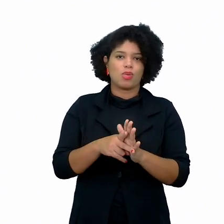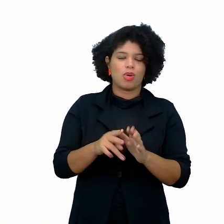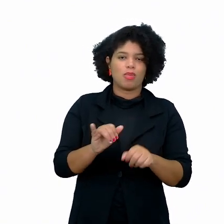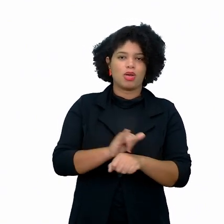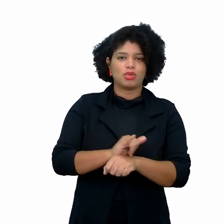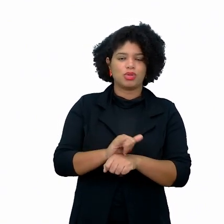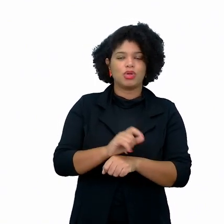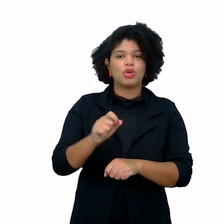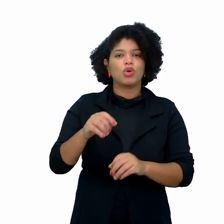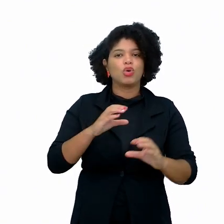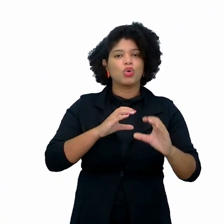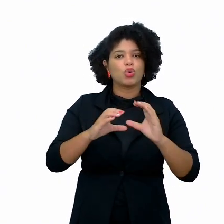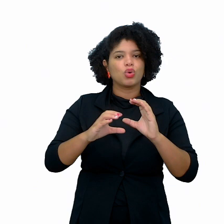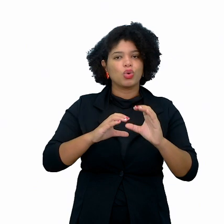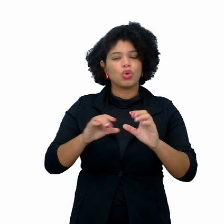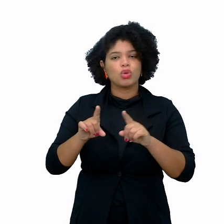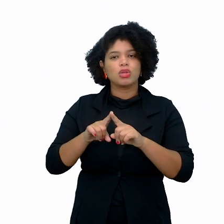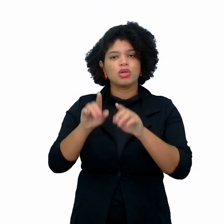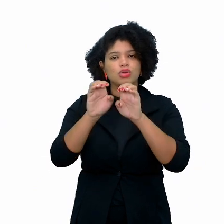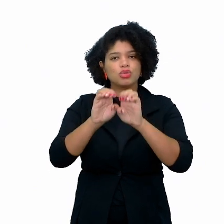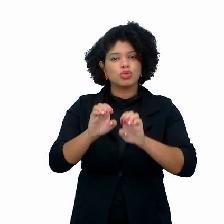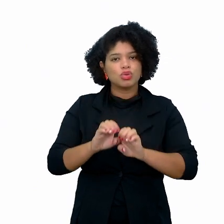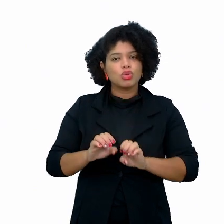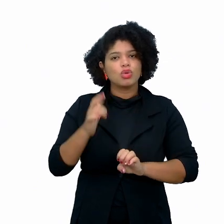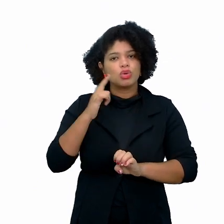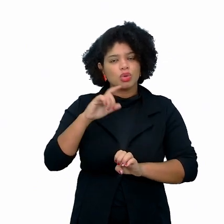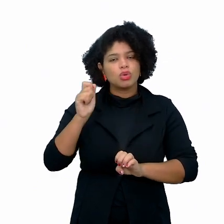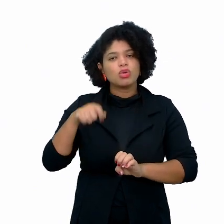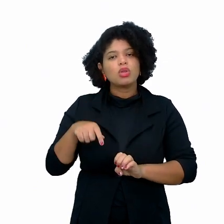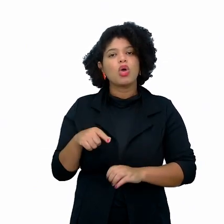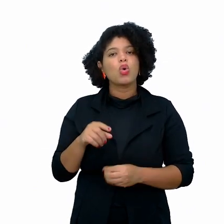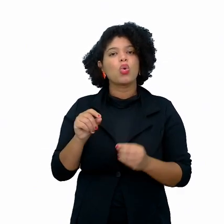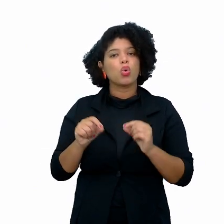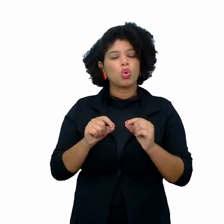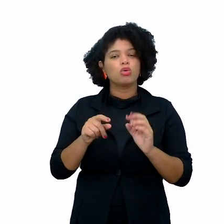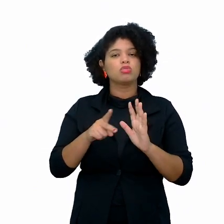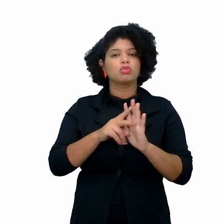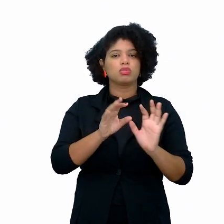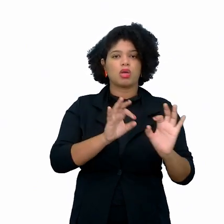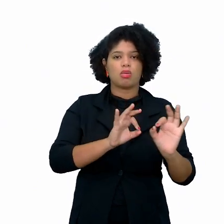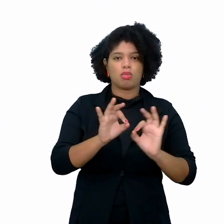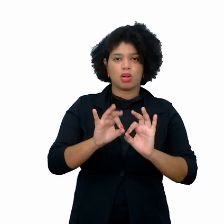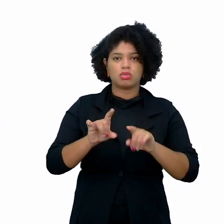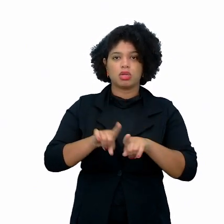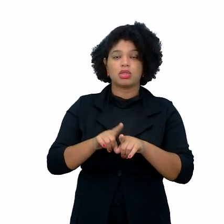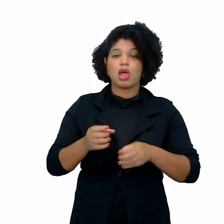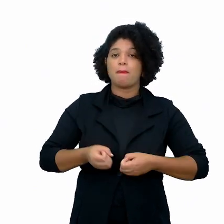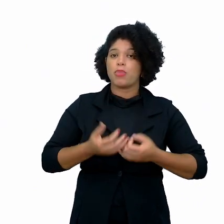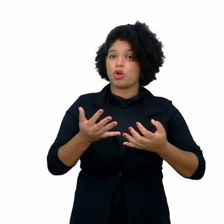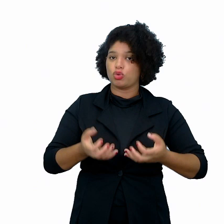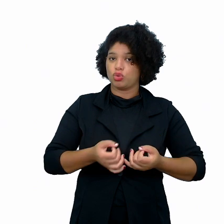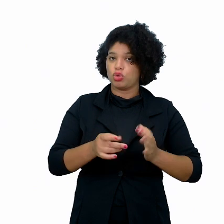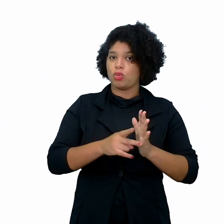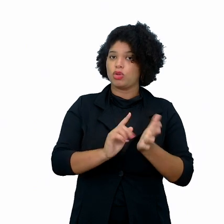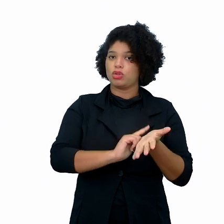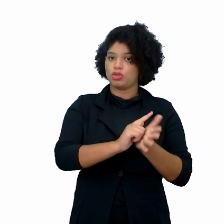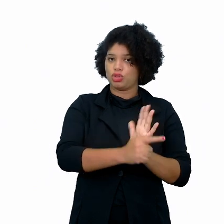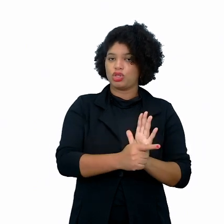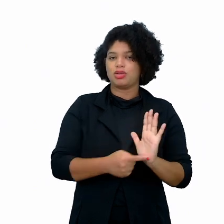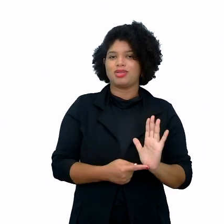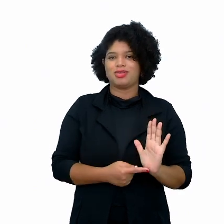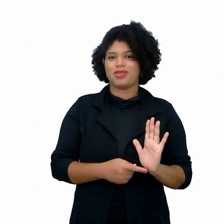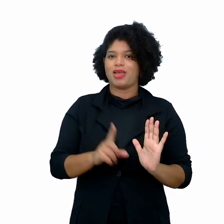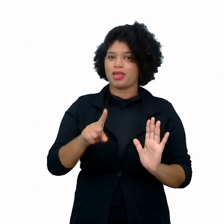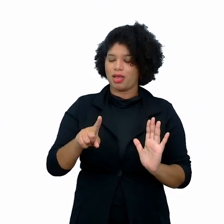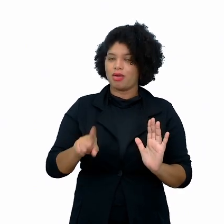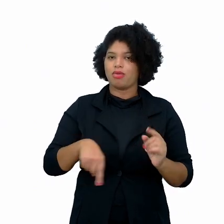propósito comunicativo e sua estrutura, pode-se chegar a planejar e produzir, então, esses gêneros, que é o objetivo